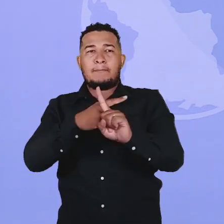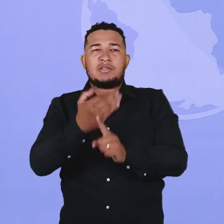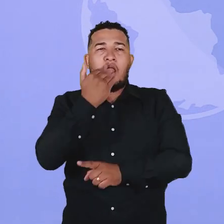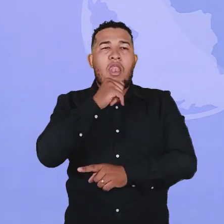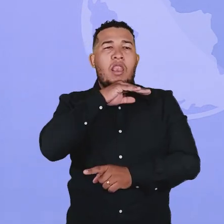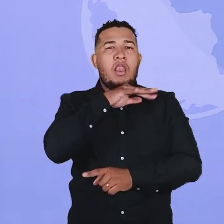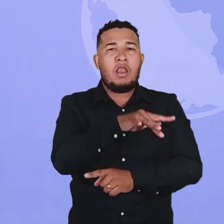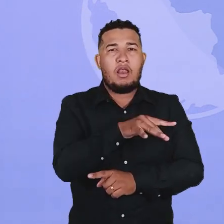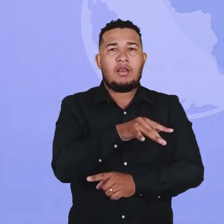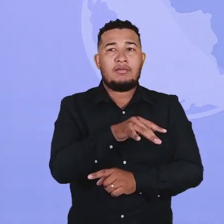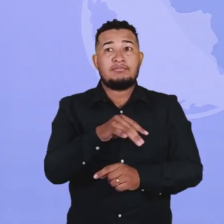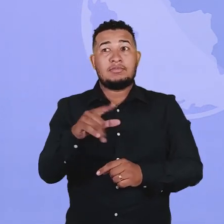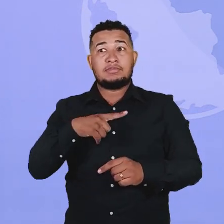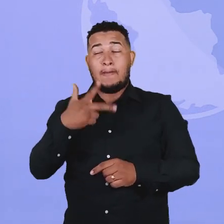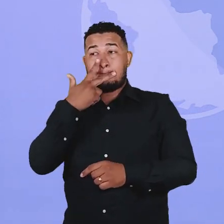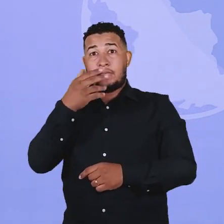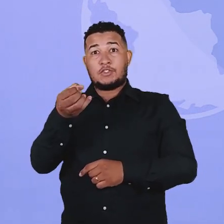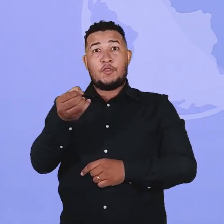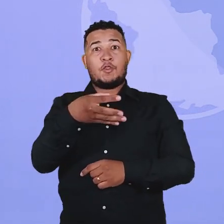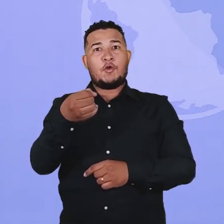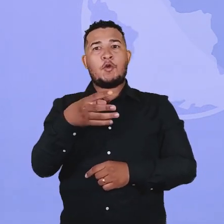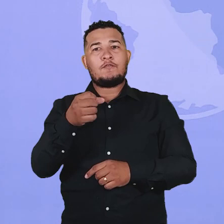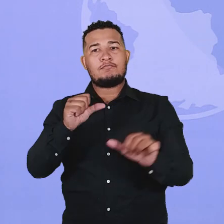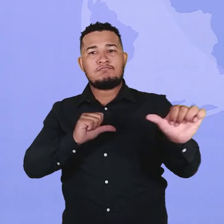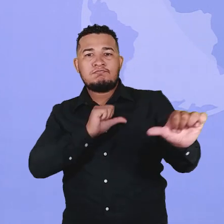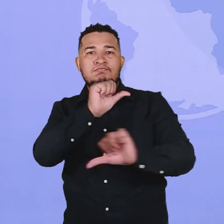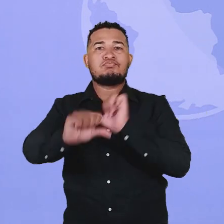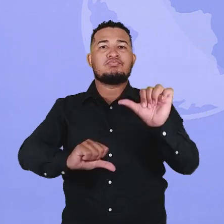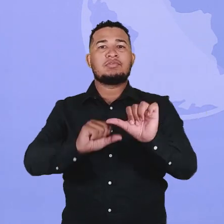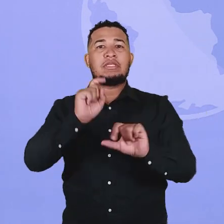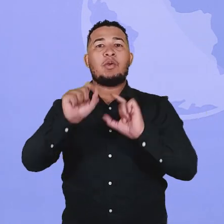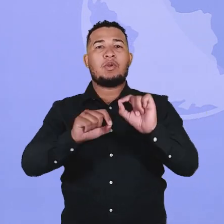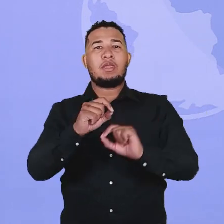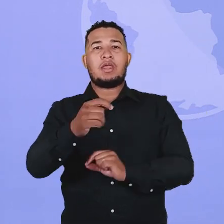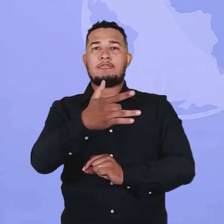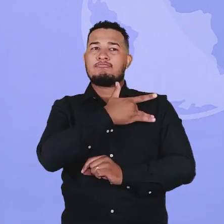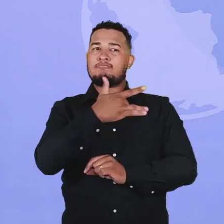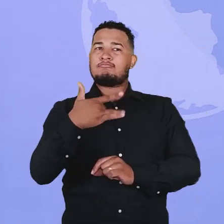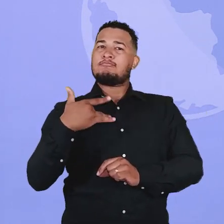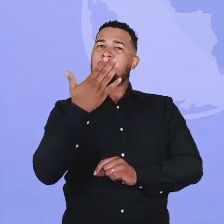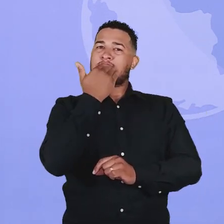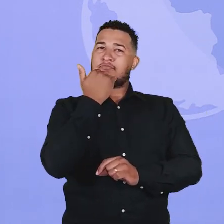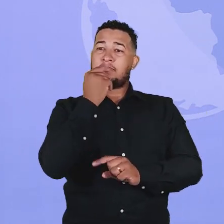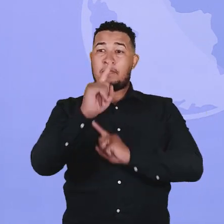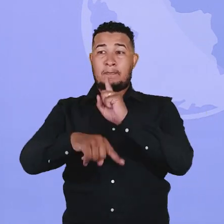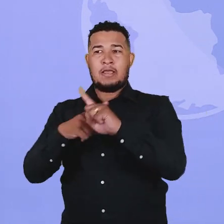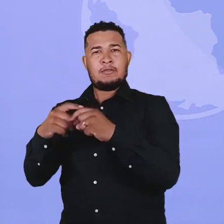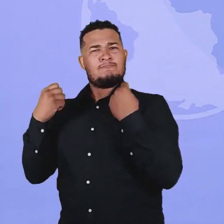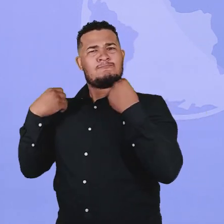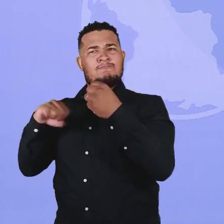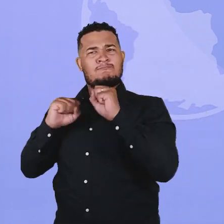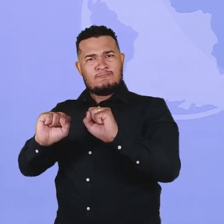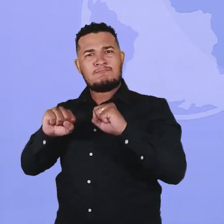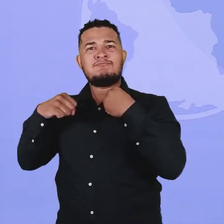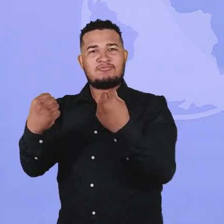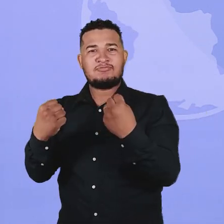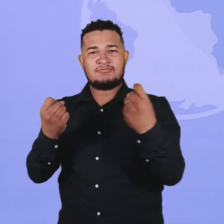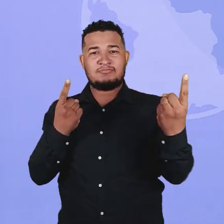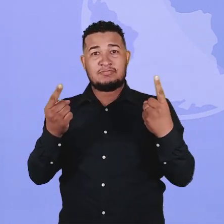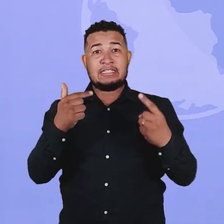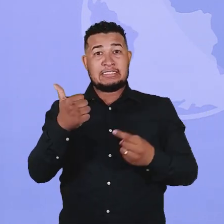má alimentação agora é apresentado um novo casamento para nós, que é a alimentação saudável e a atividade física. E